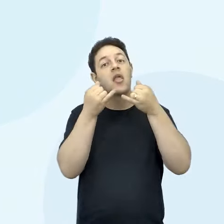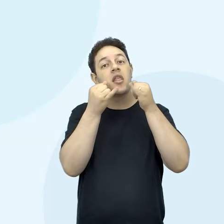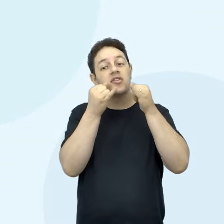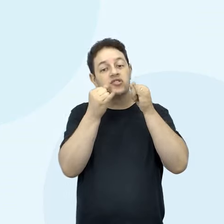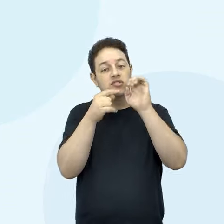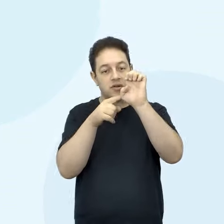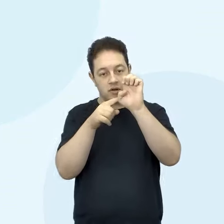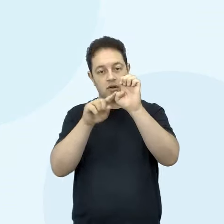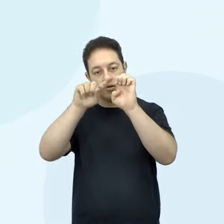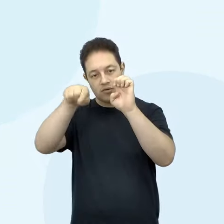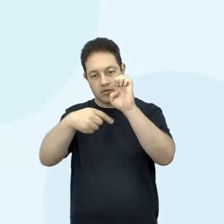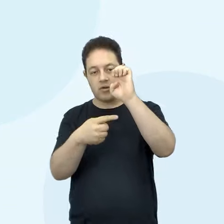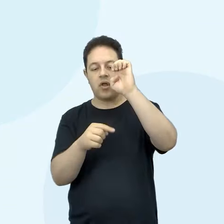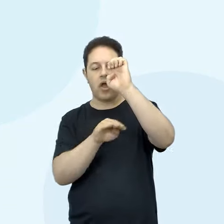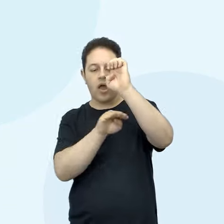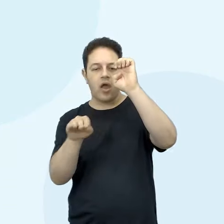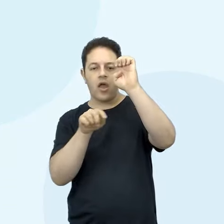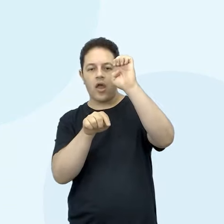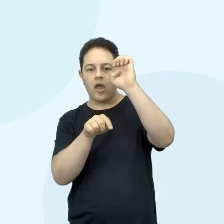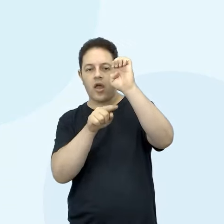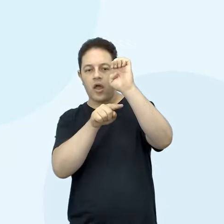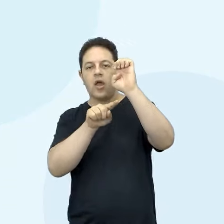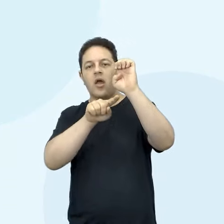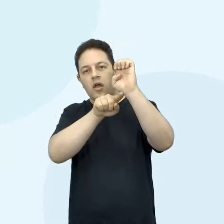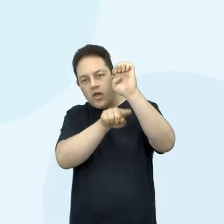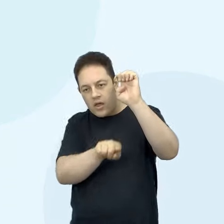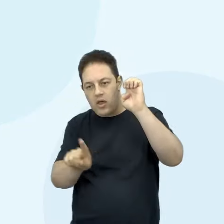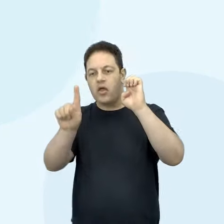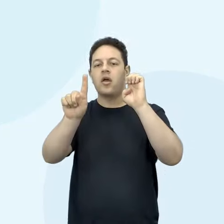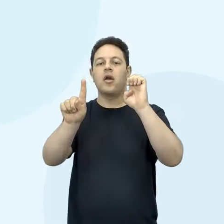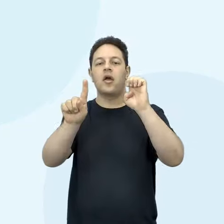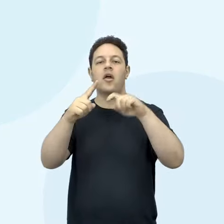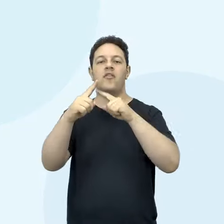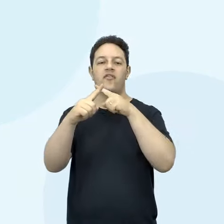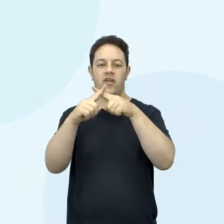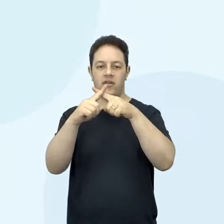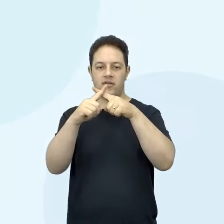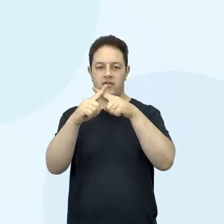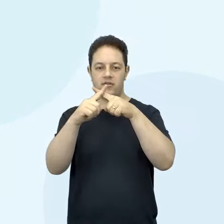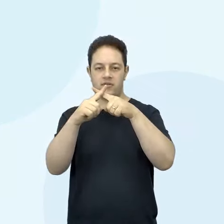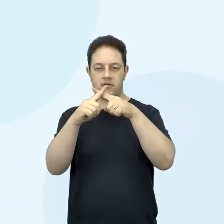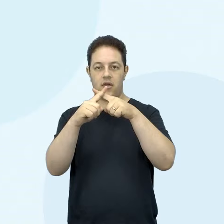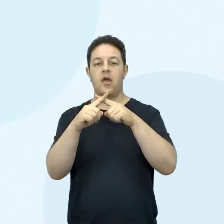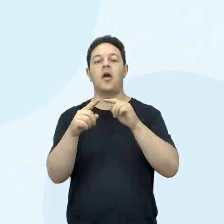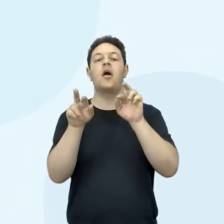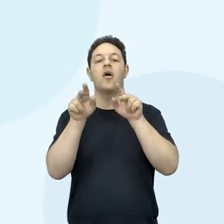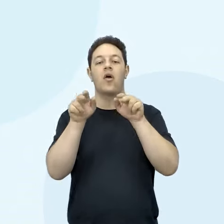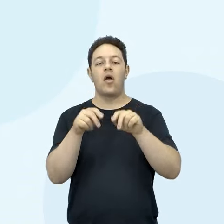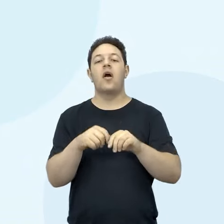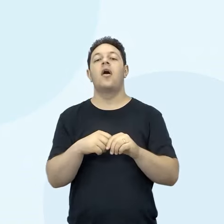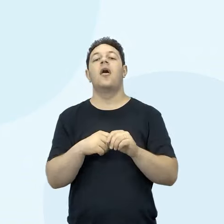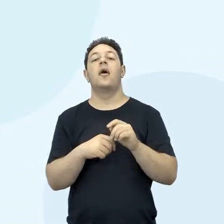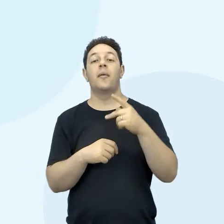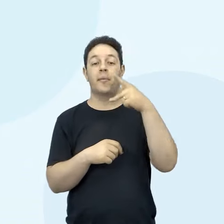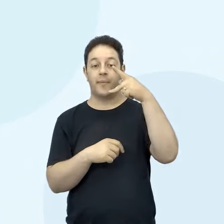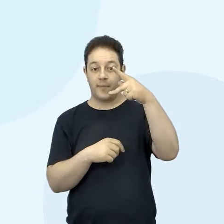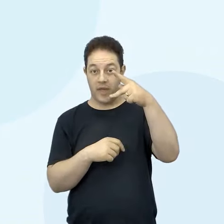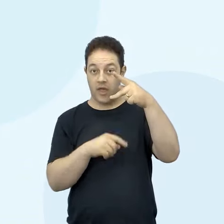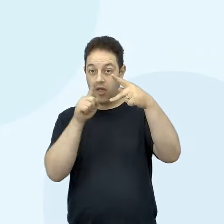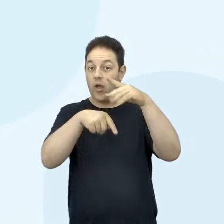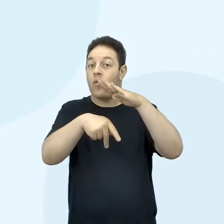esse número aqui está dividindo, eu passo ele multiplicando, fica energia igual a P